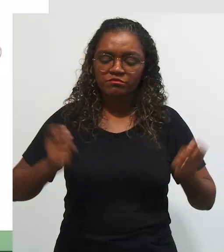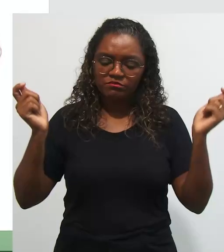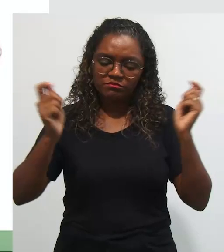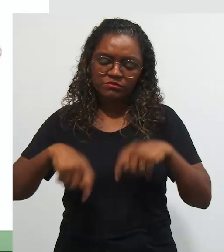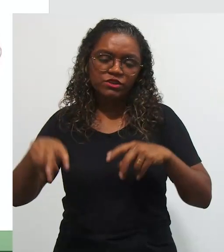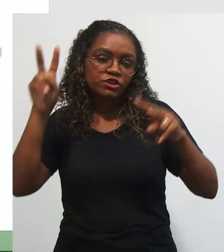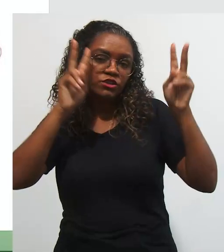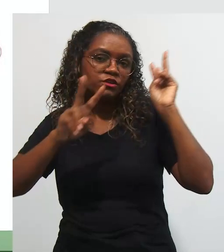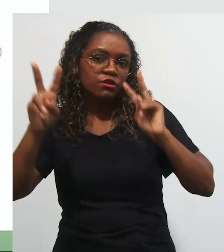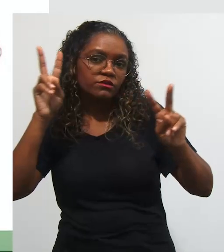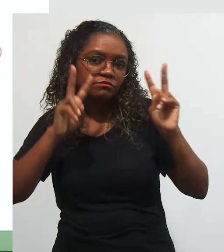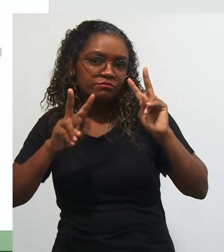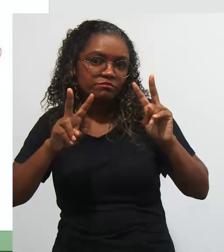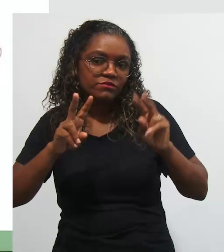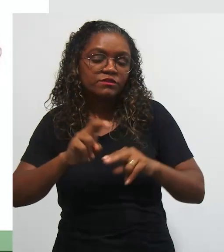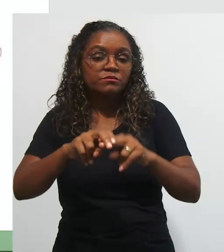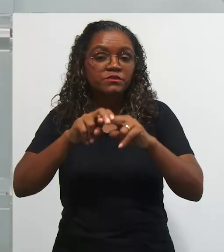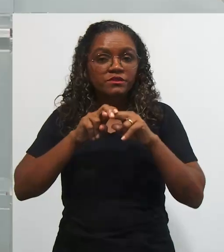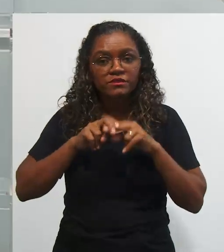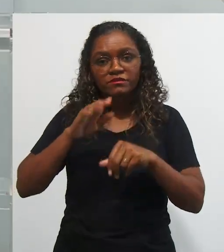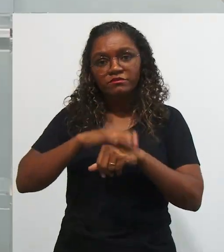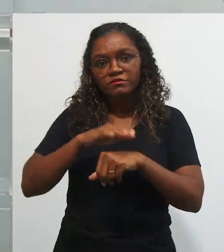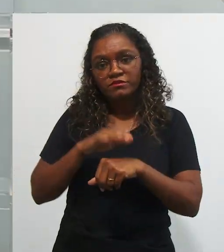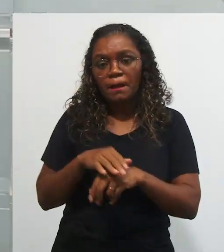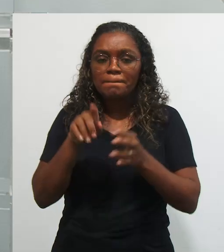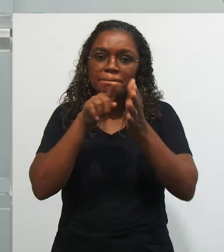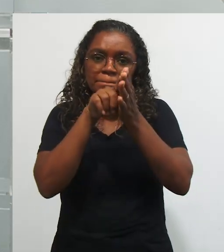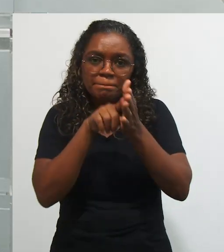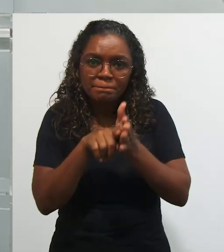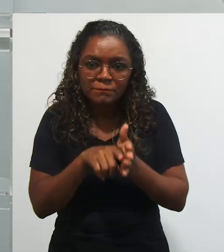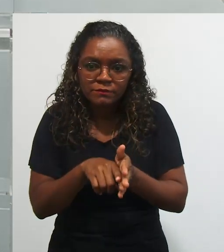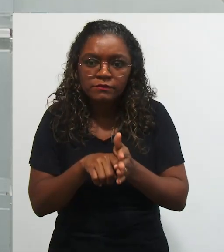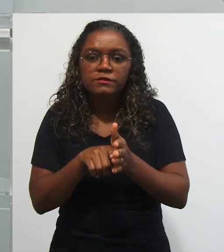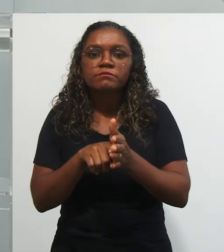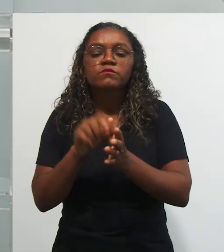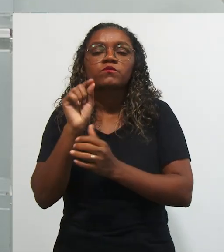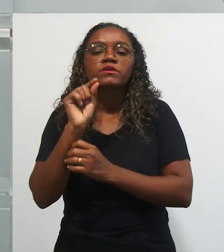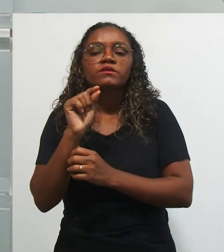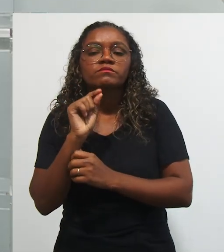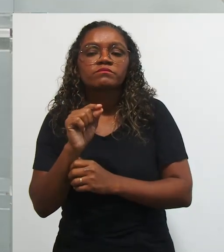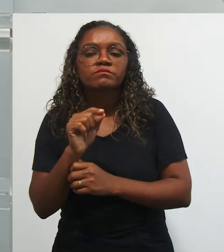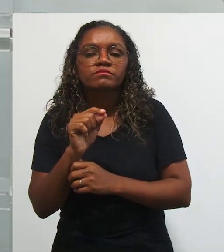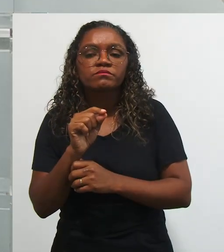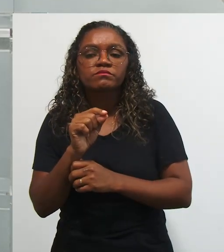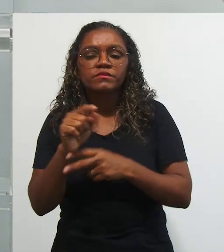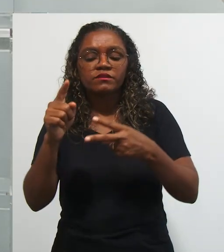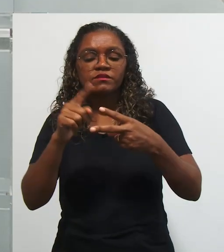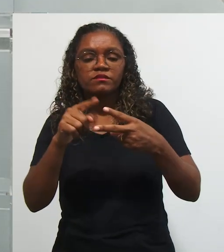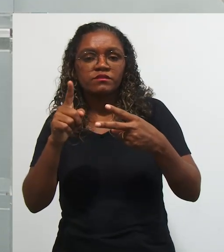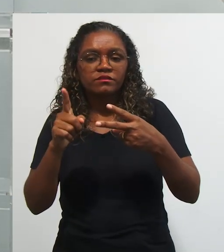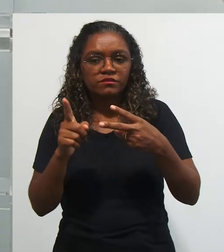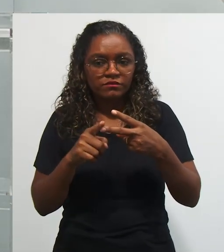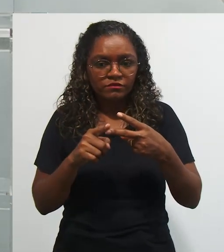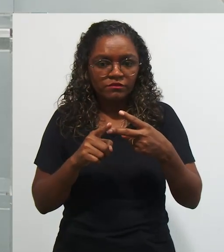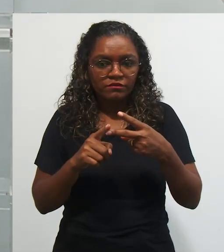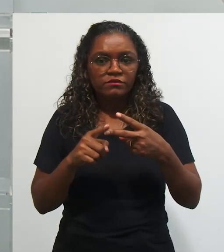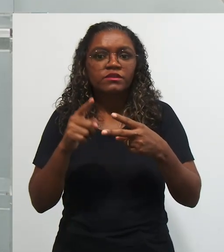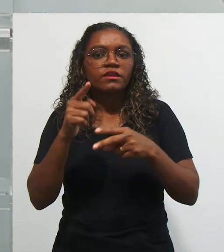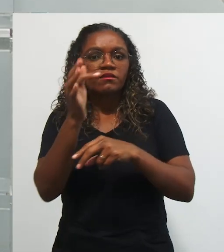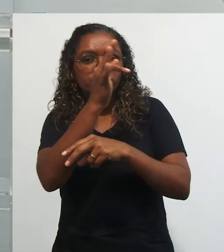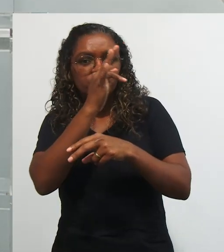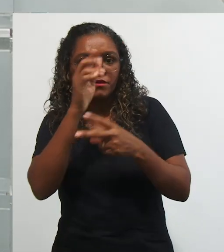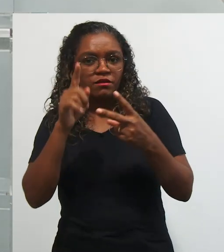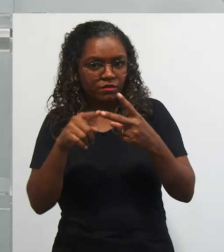histórica. Portanto, esse ato de pesquisa, esse movimento, com os dois princípios, que é a